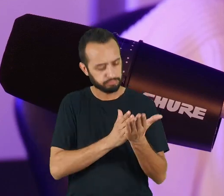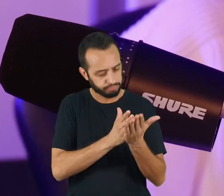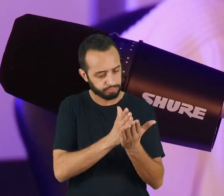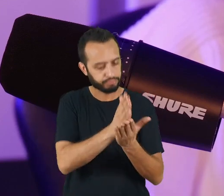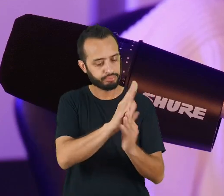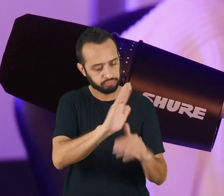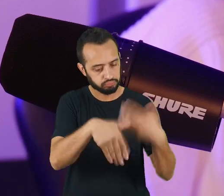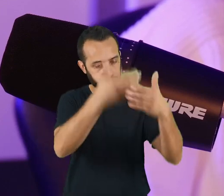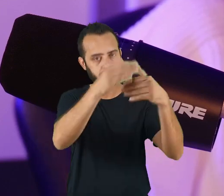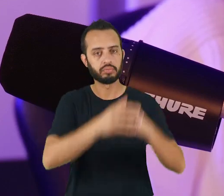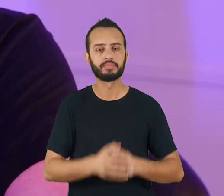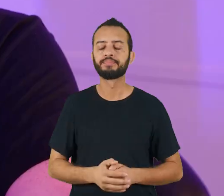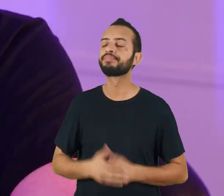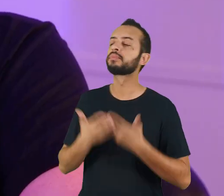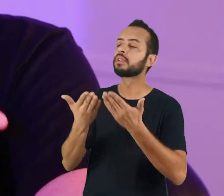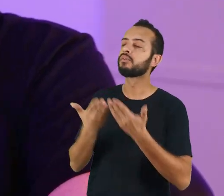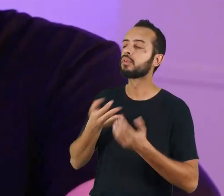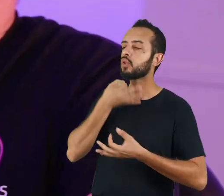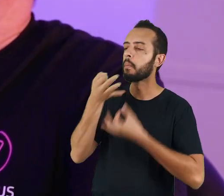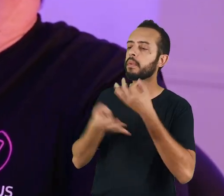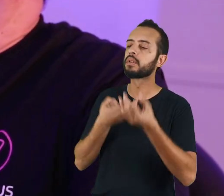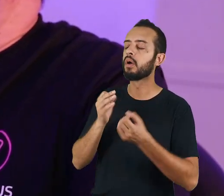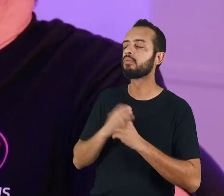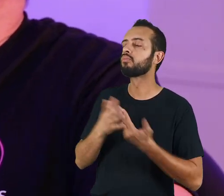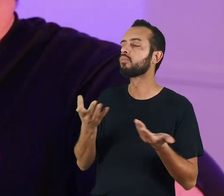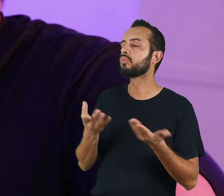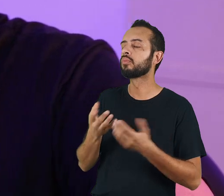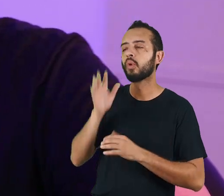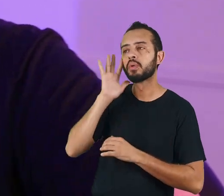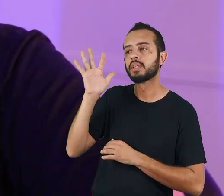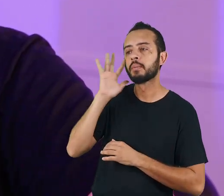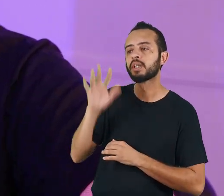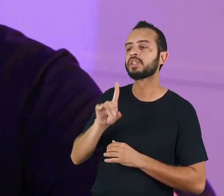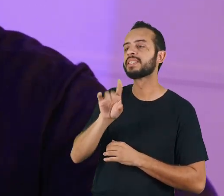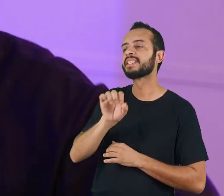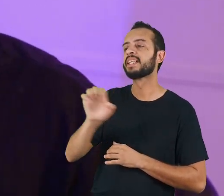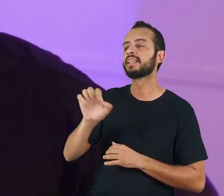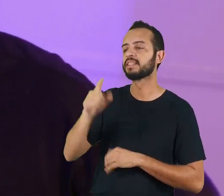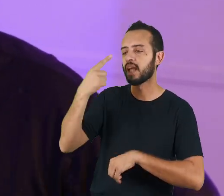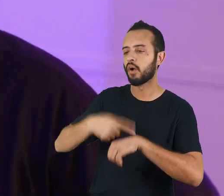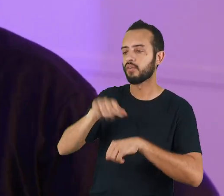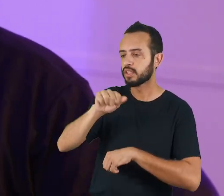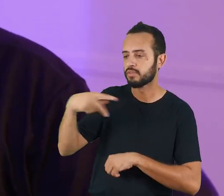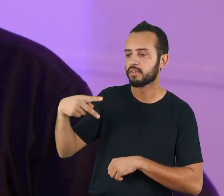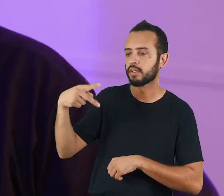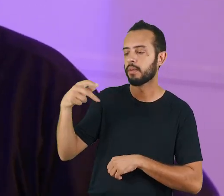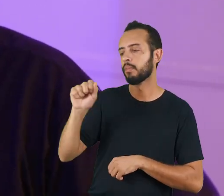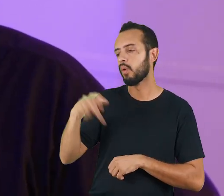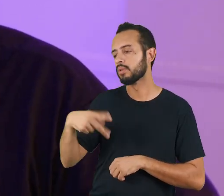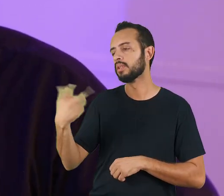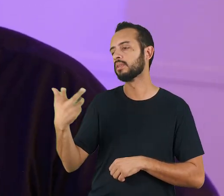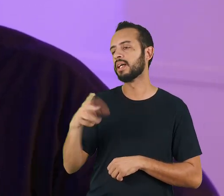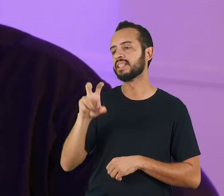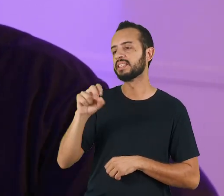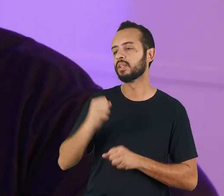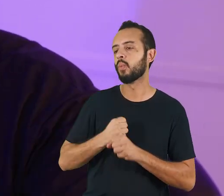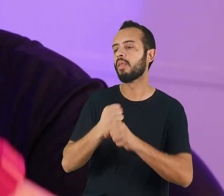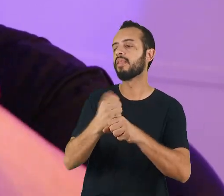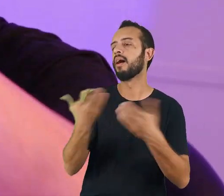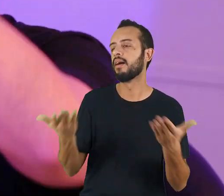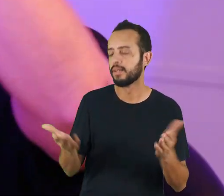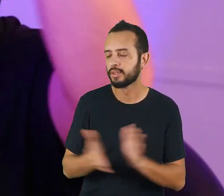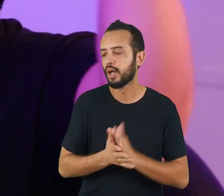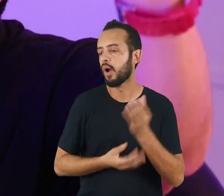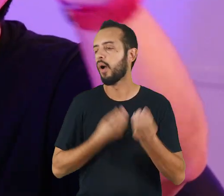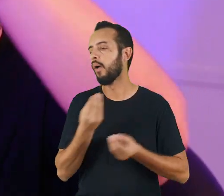mais legal e você deis Como que você imagina aí quando quando você tiver se aposentando né daqui a 50 anos